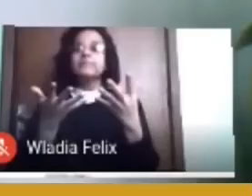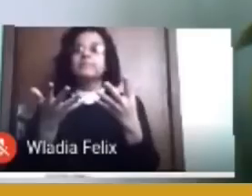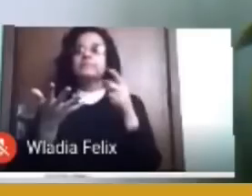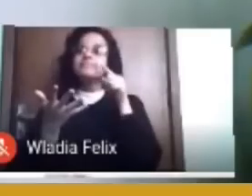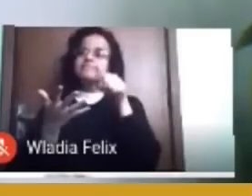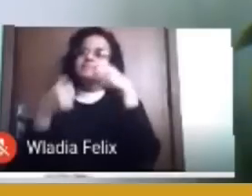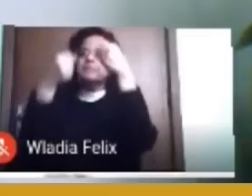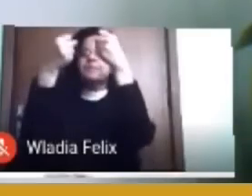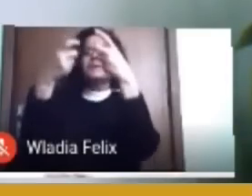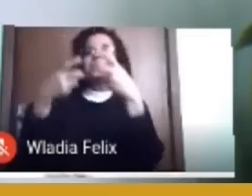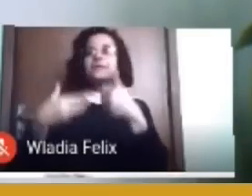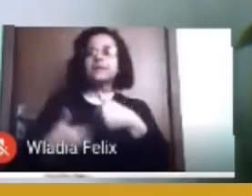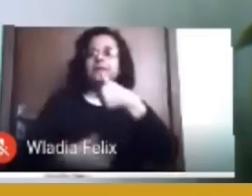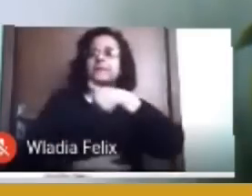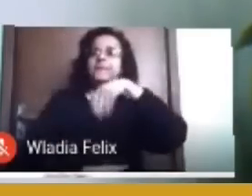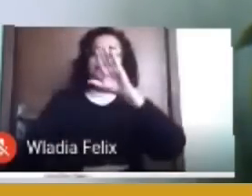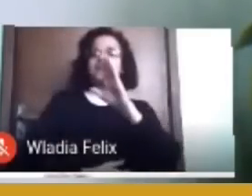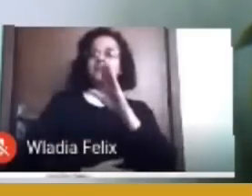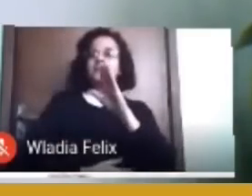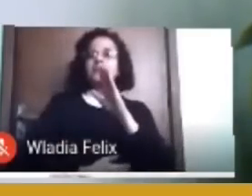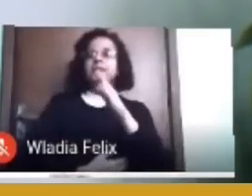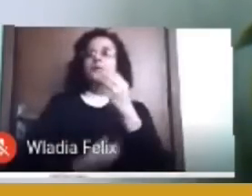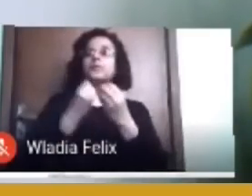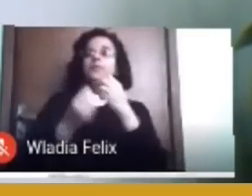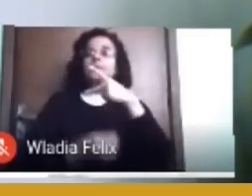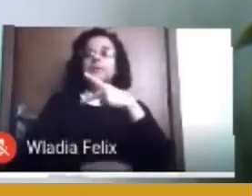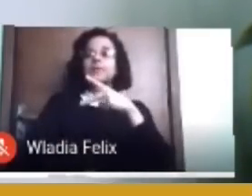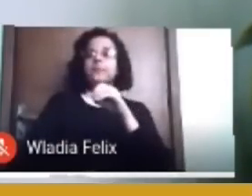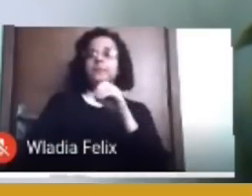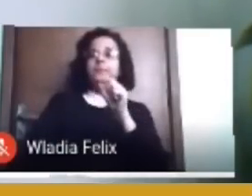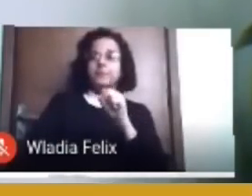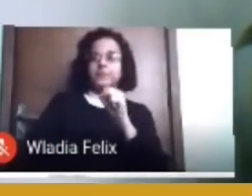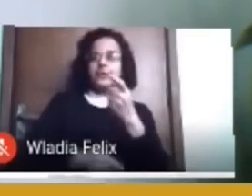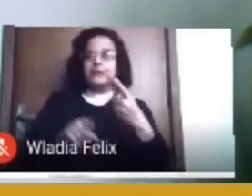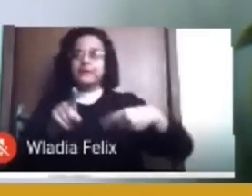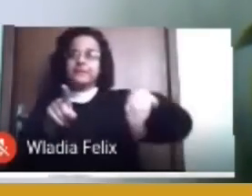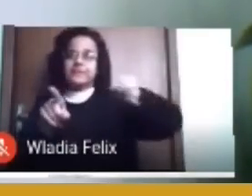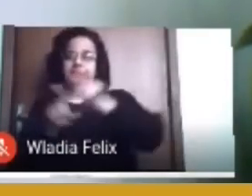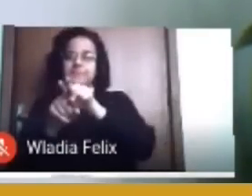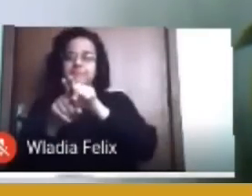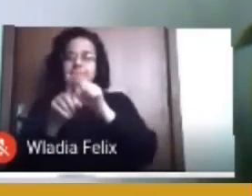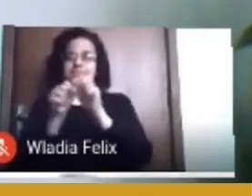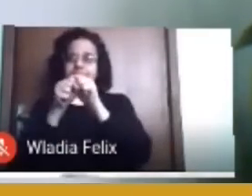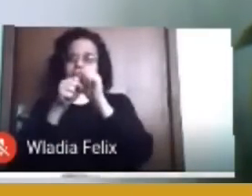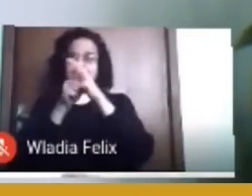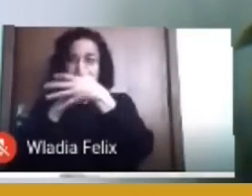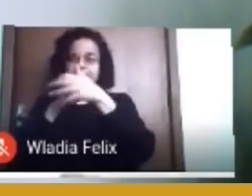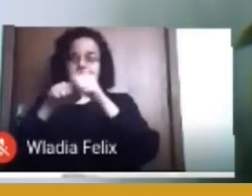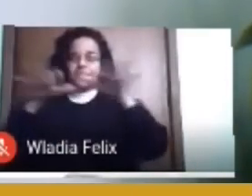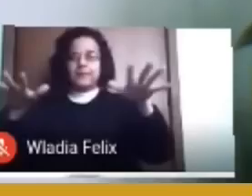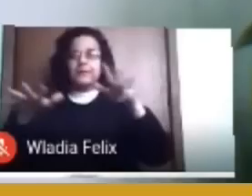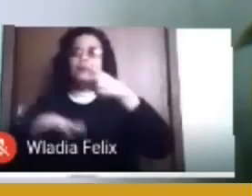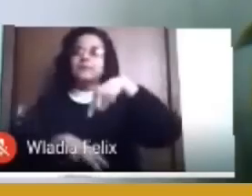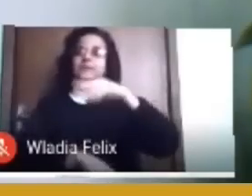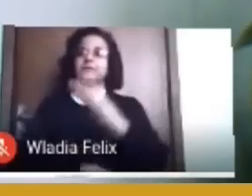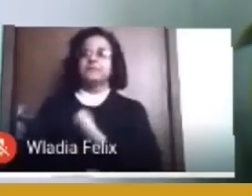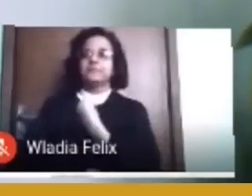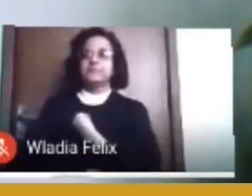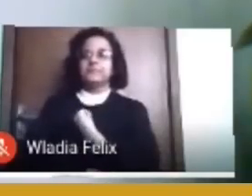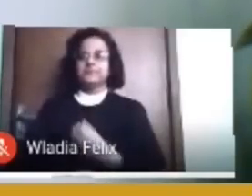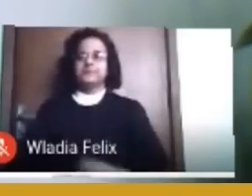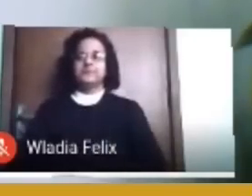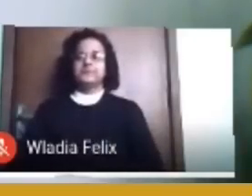diálogo, você já falou de colocar no problema da matemática, de colocar alguns contextos, trazer algumas manchetes de jornal, contextualizar.